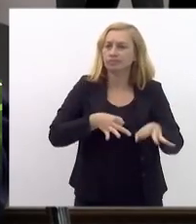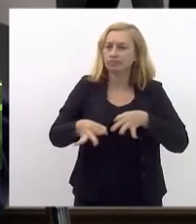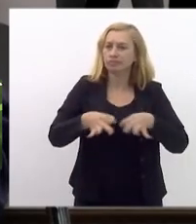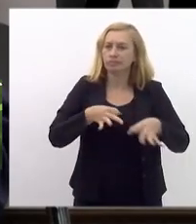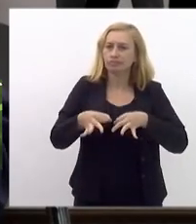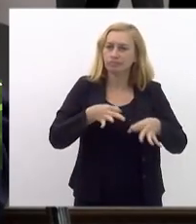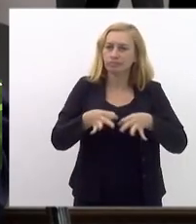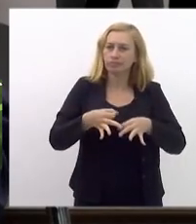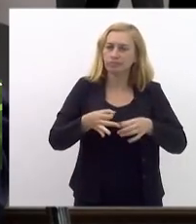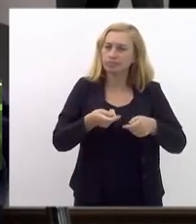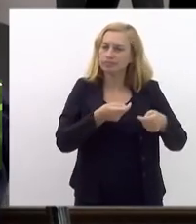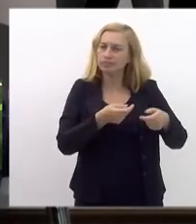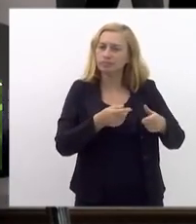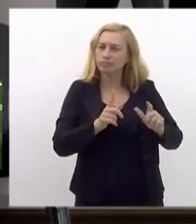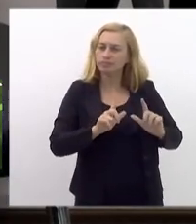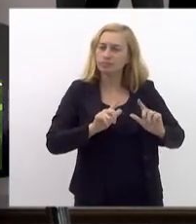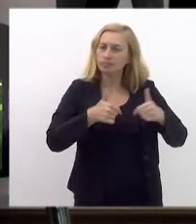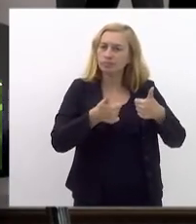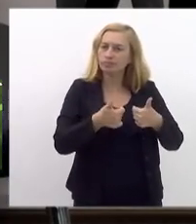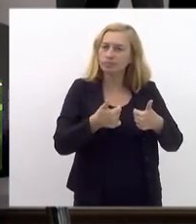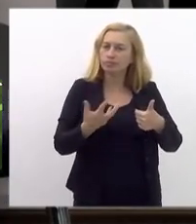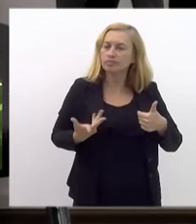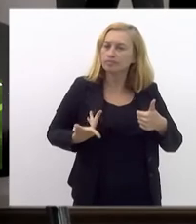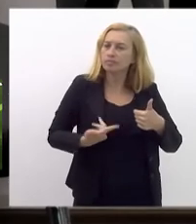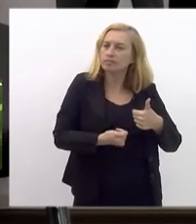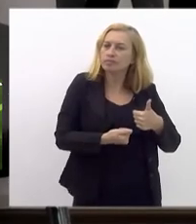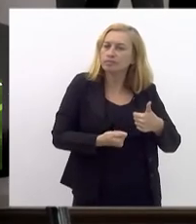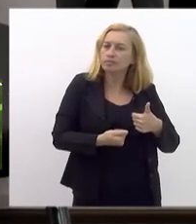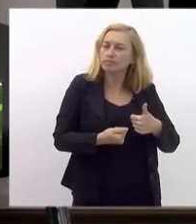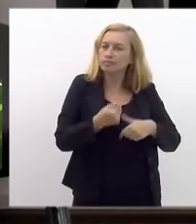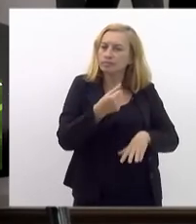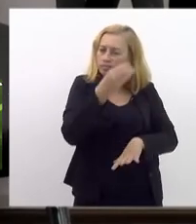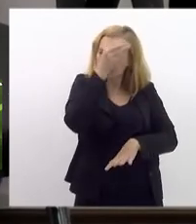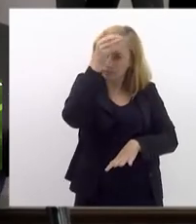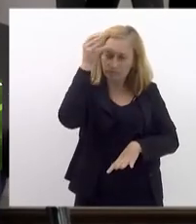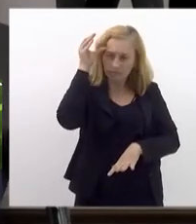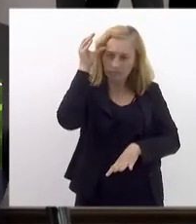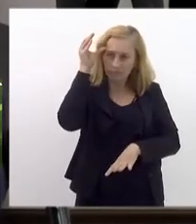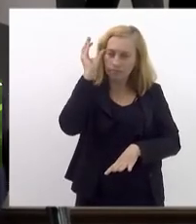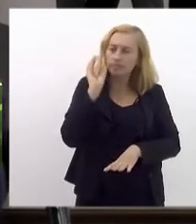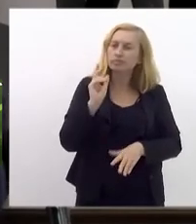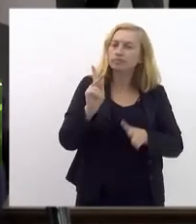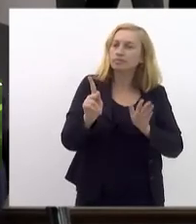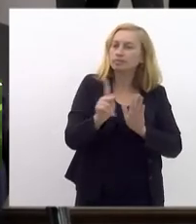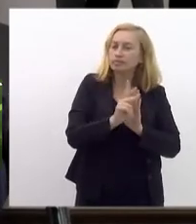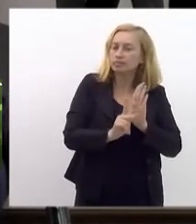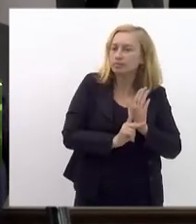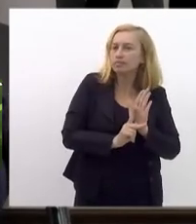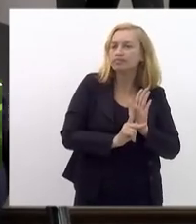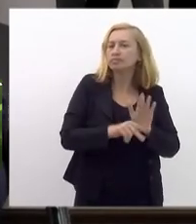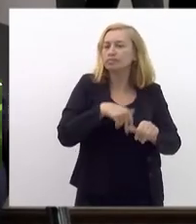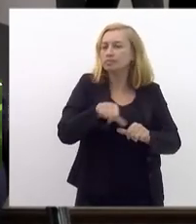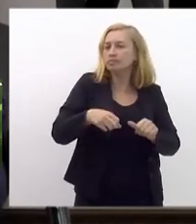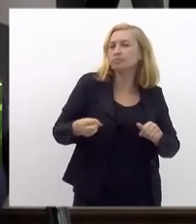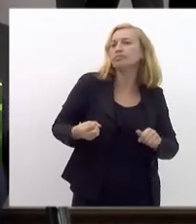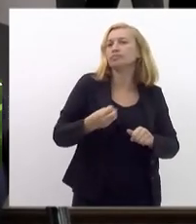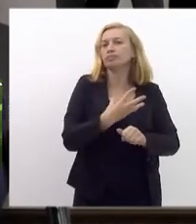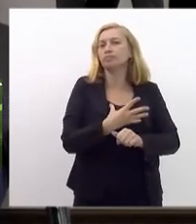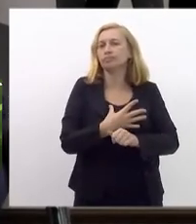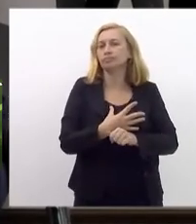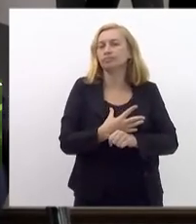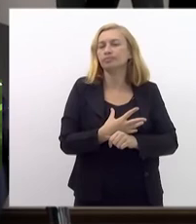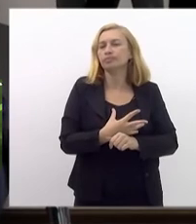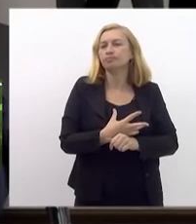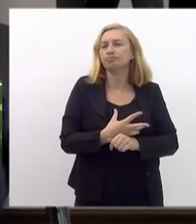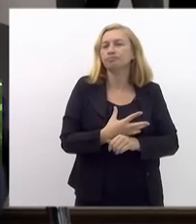comando efetivo até para ser cliente dos projetos de inovação que